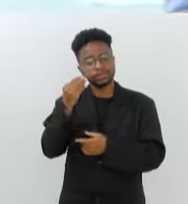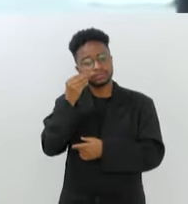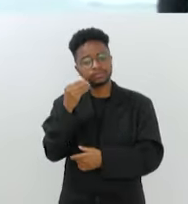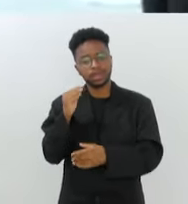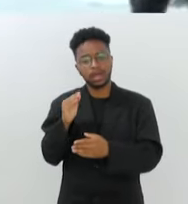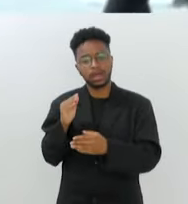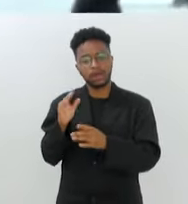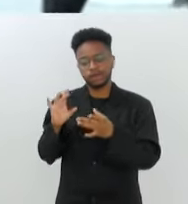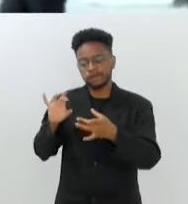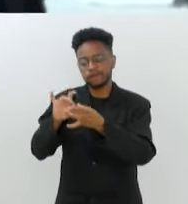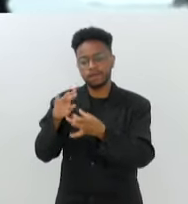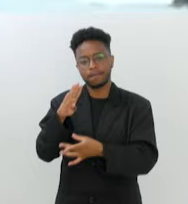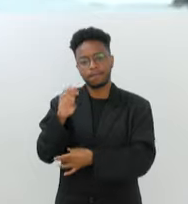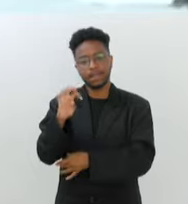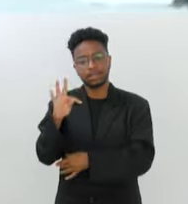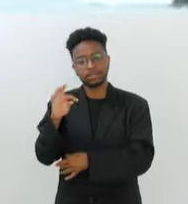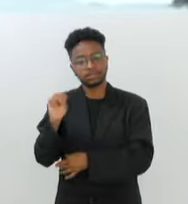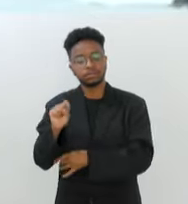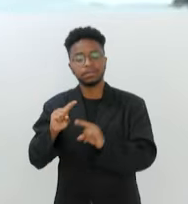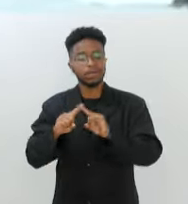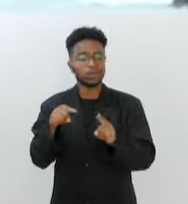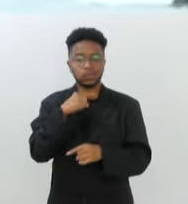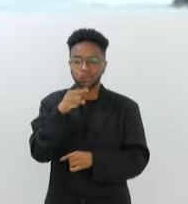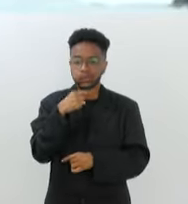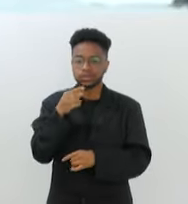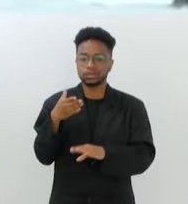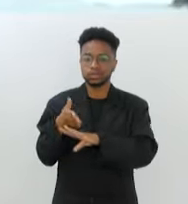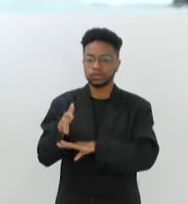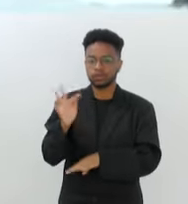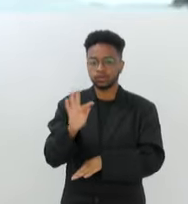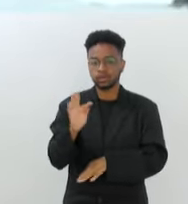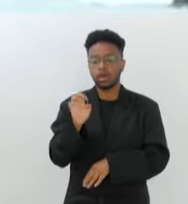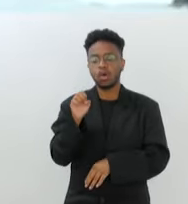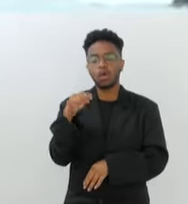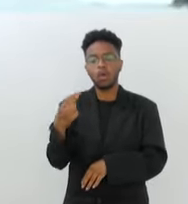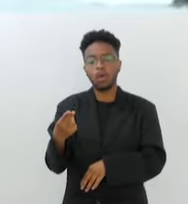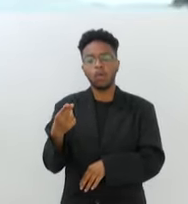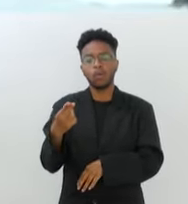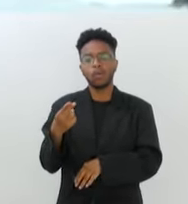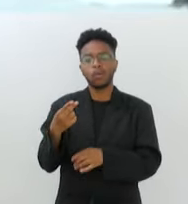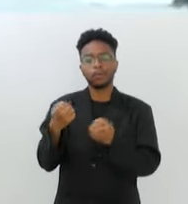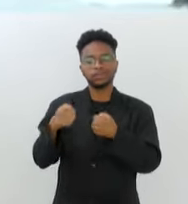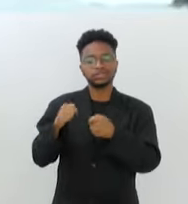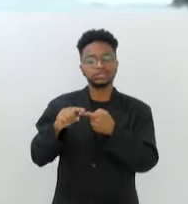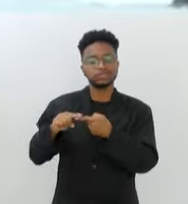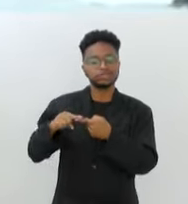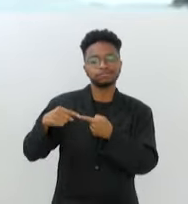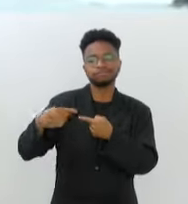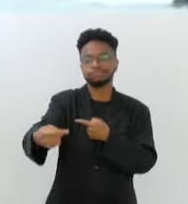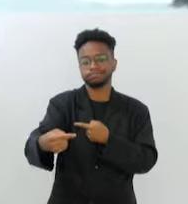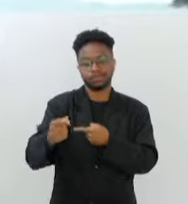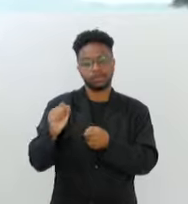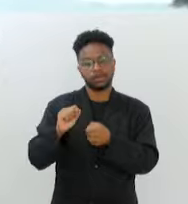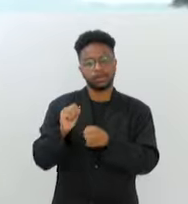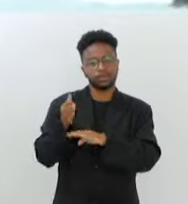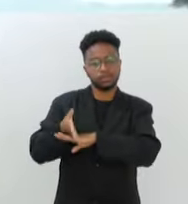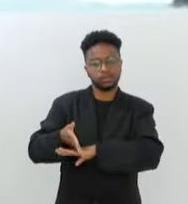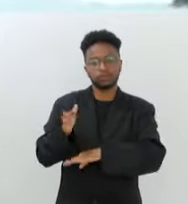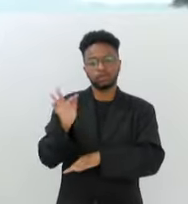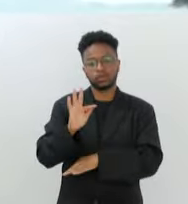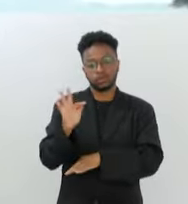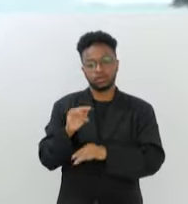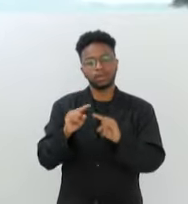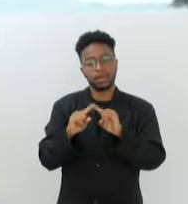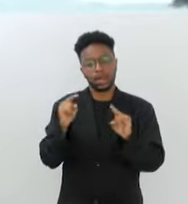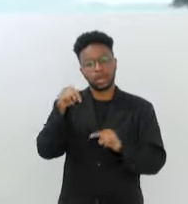que, né, prometiam e acabaram não podendo fazer a faculdade ou vão ter que postergar um pouco esse sonho de fazer a faculdade, que aqui no Brasil é